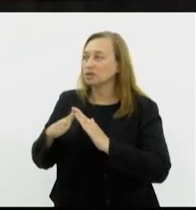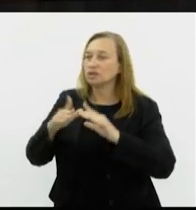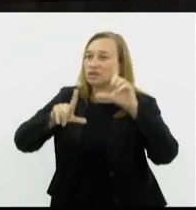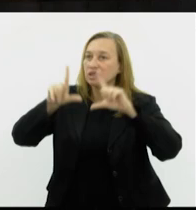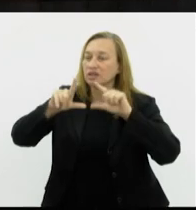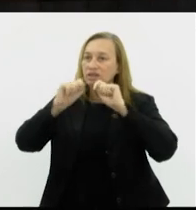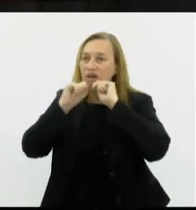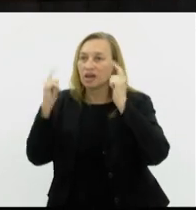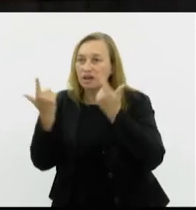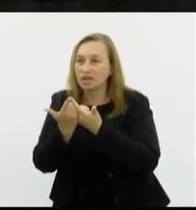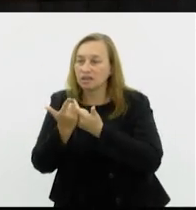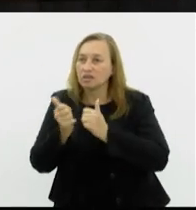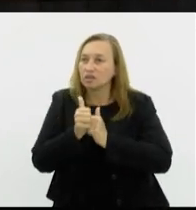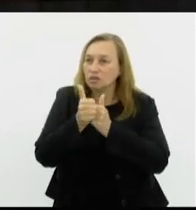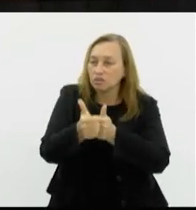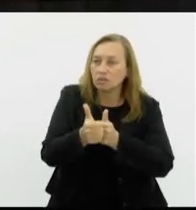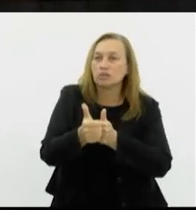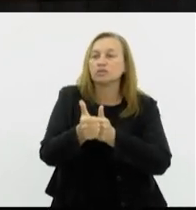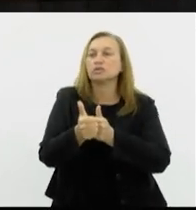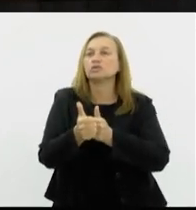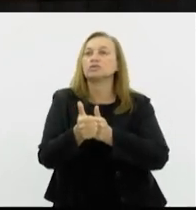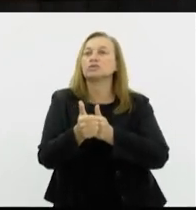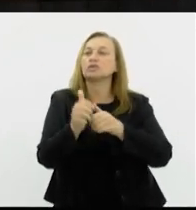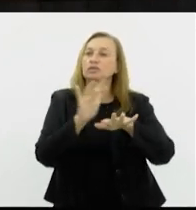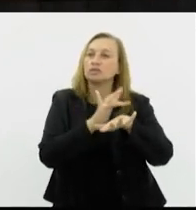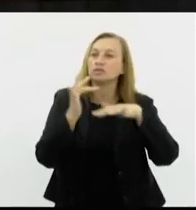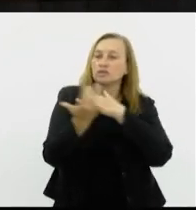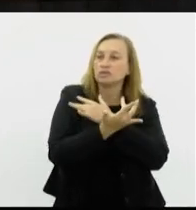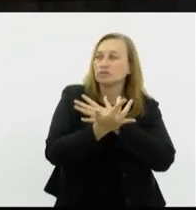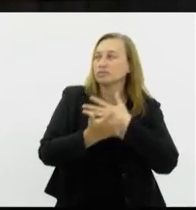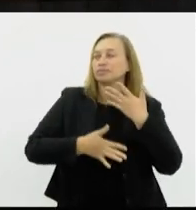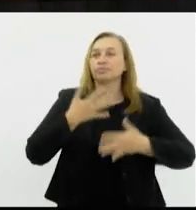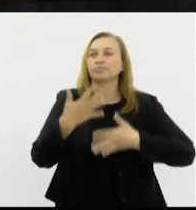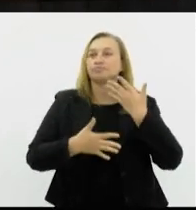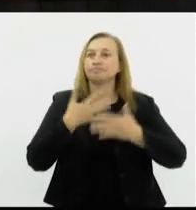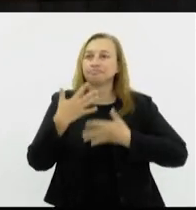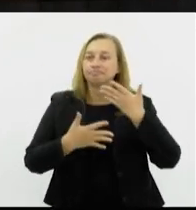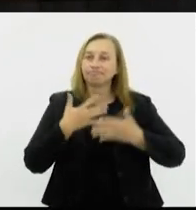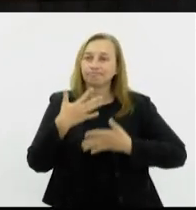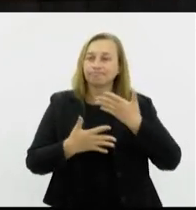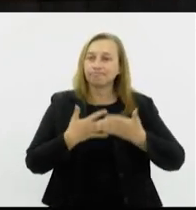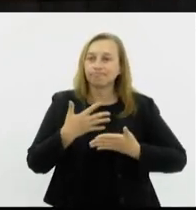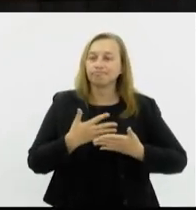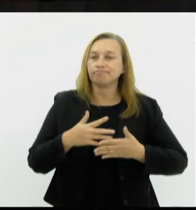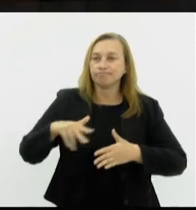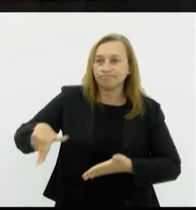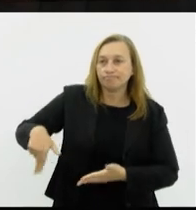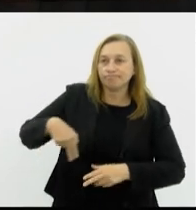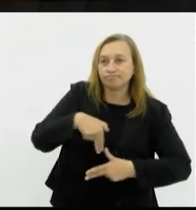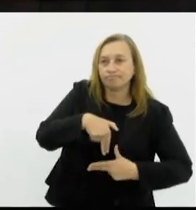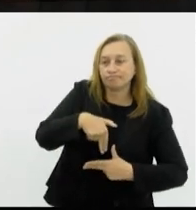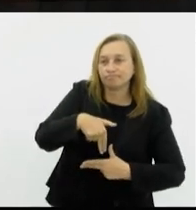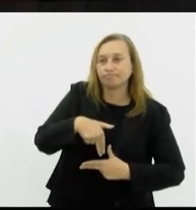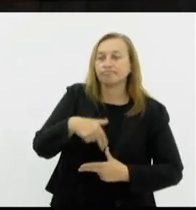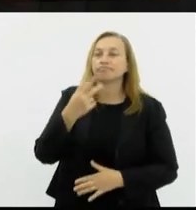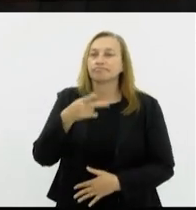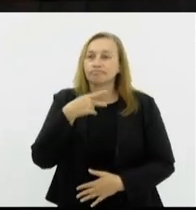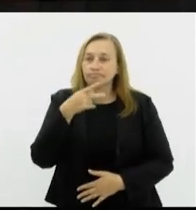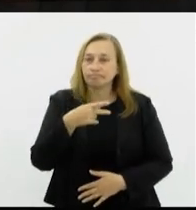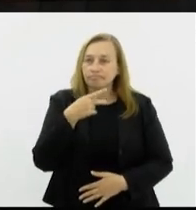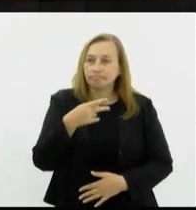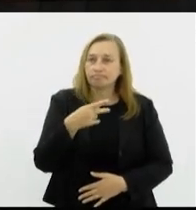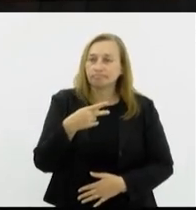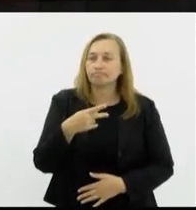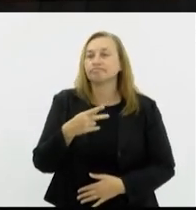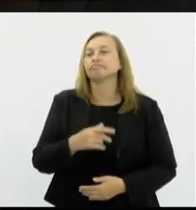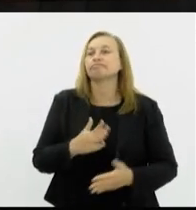Alerj, aqueles que nos acompanham pelas redes sociais. É com muita alegria que eu subo essa tribuna para falar a respeito